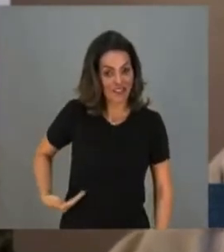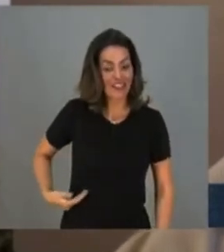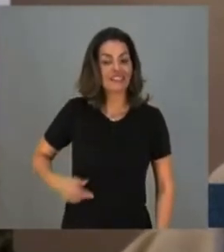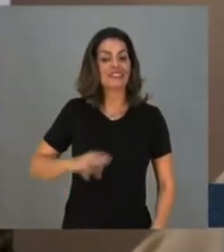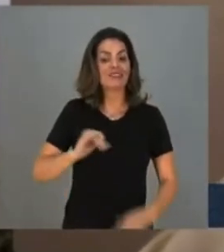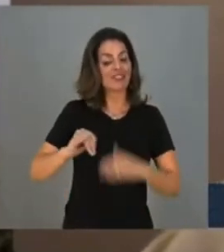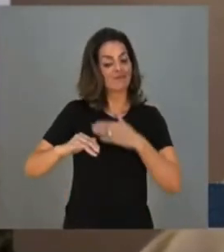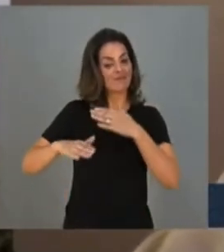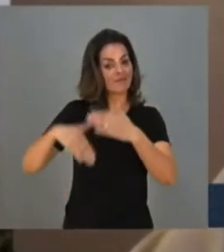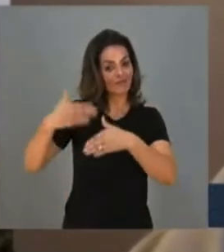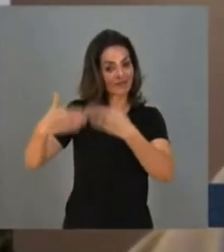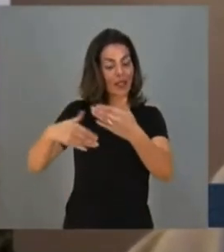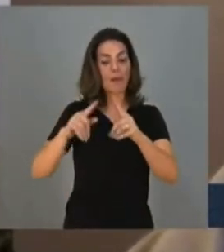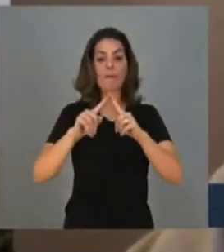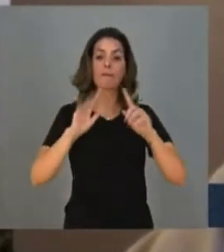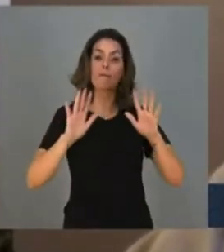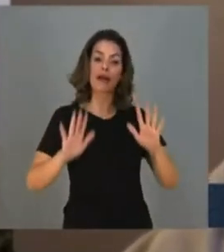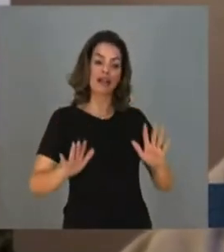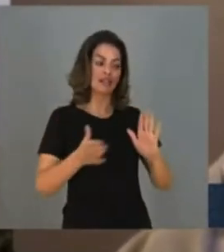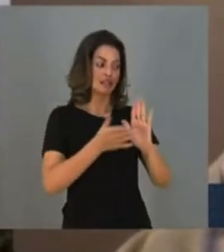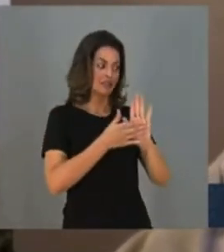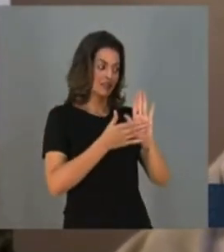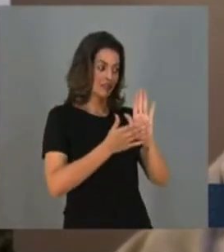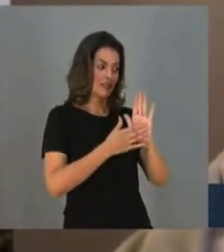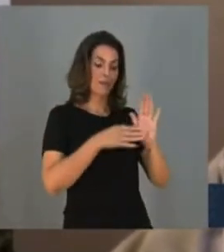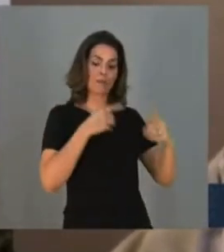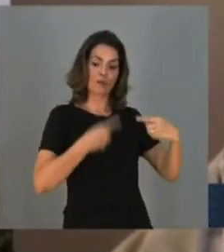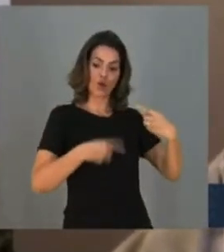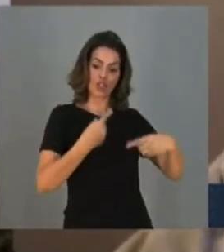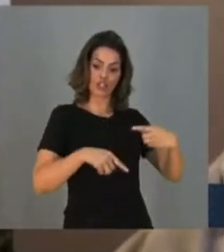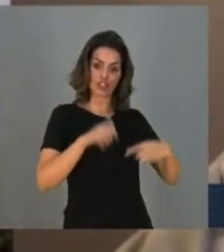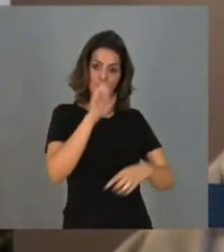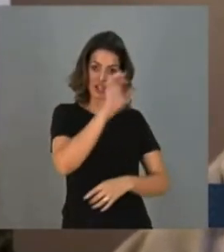virão a partir do que dispõe a presente Política Nacional de Educação Digital.